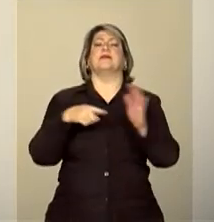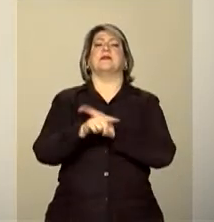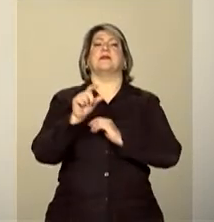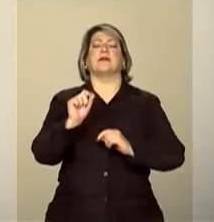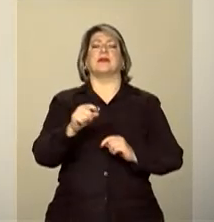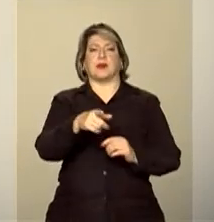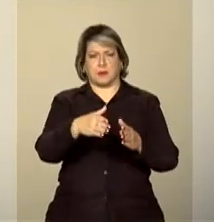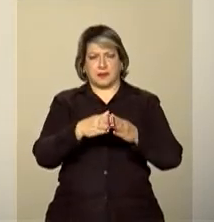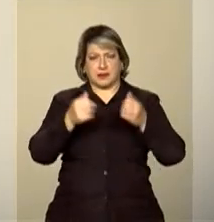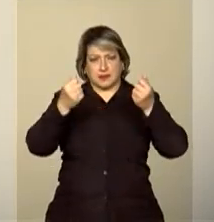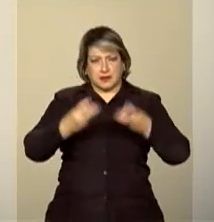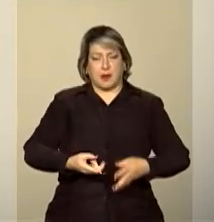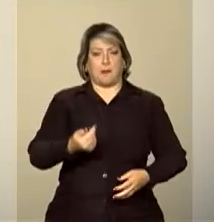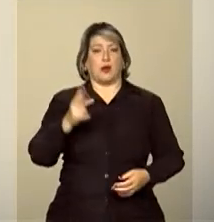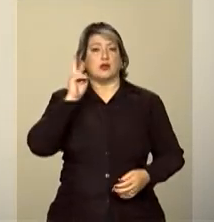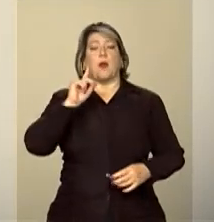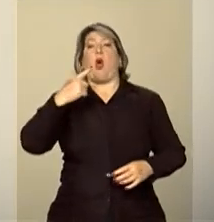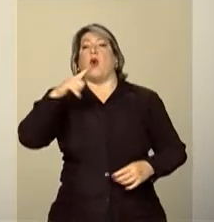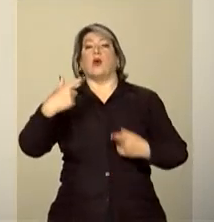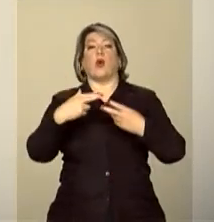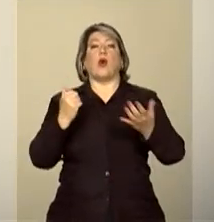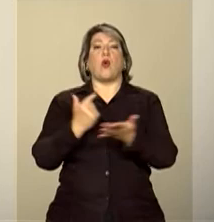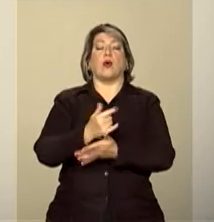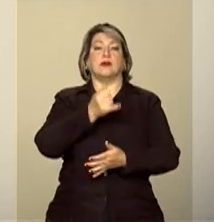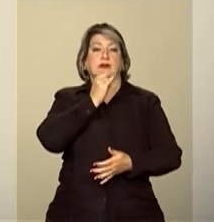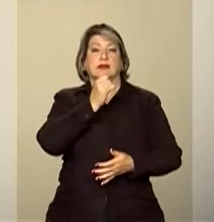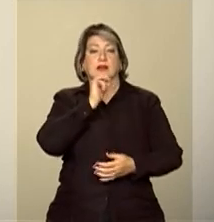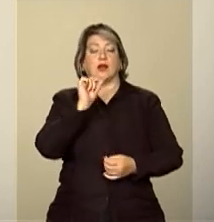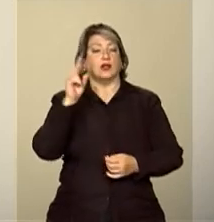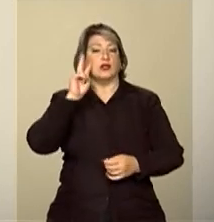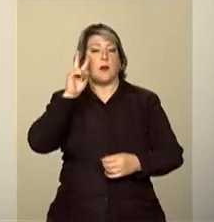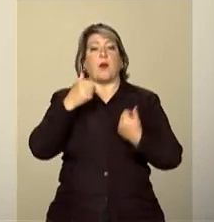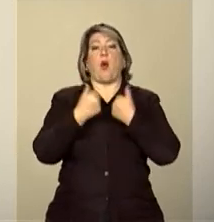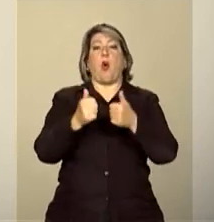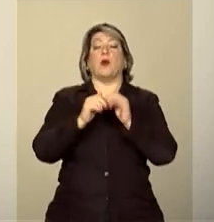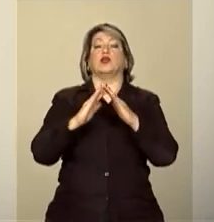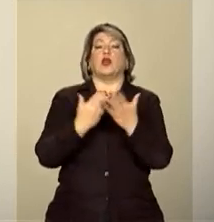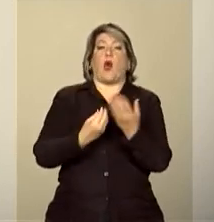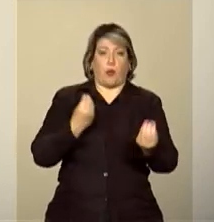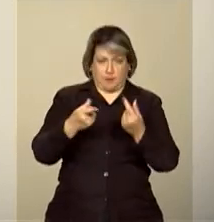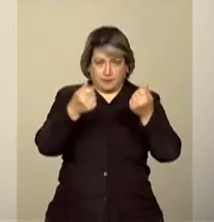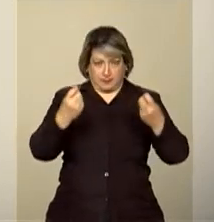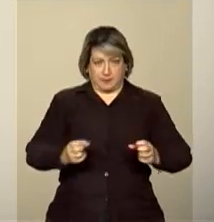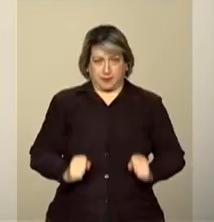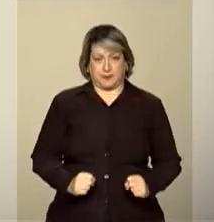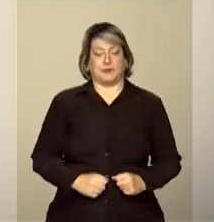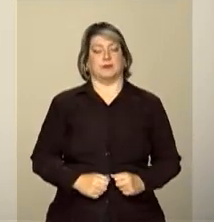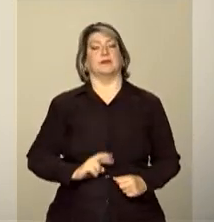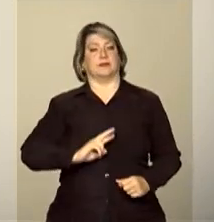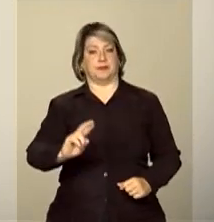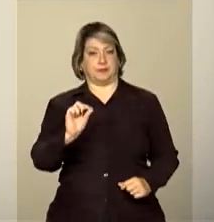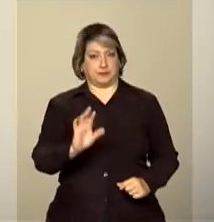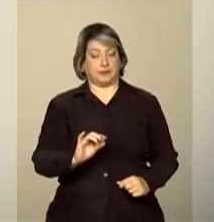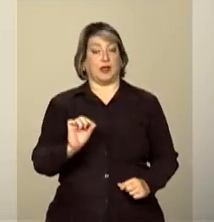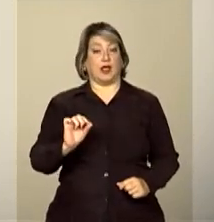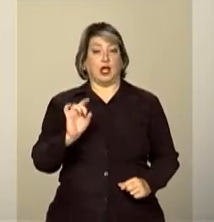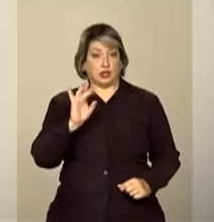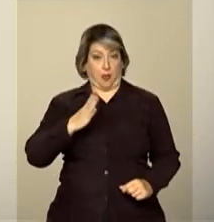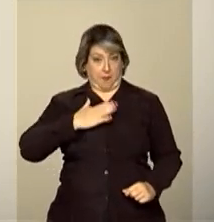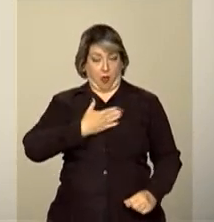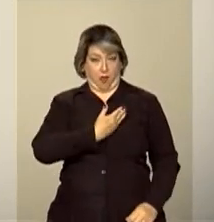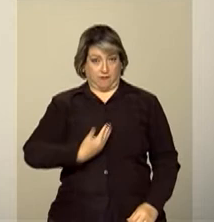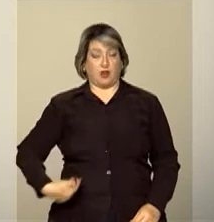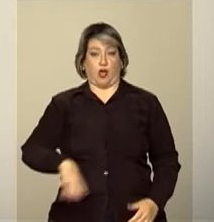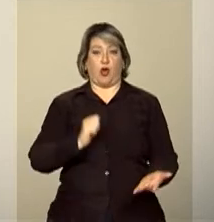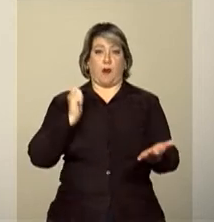falar um pouquinho sobre os outros equipamentos que estão sendo comprados a gente poderia começar pelos ônibus escolares olha Luciano somente no